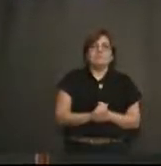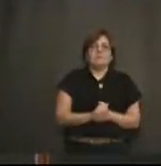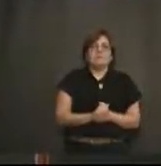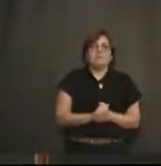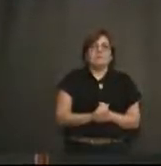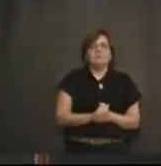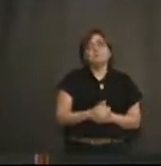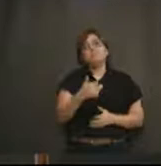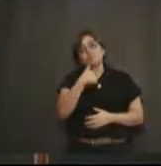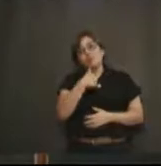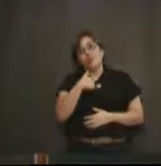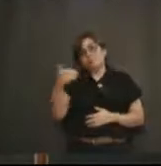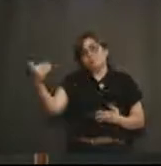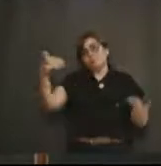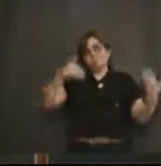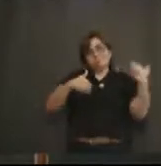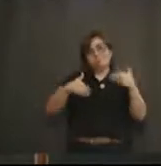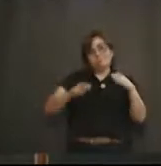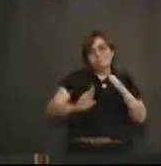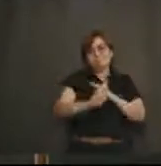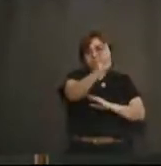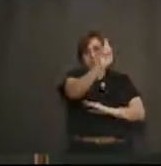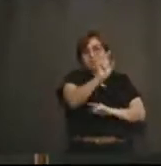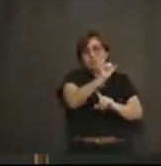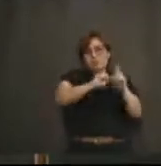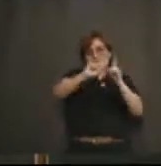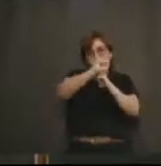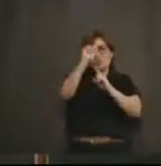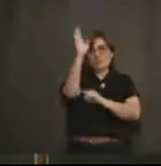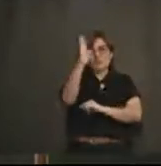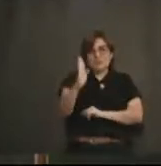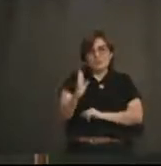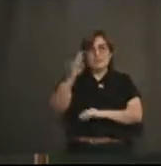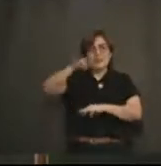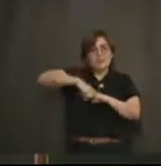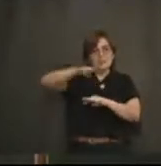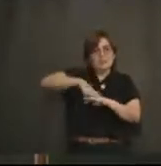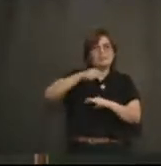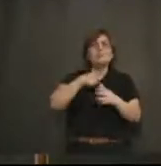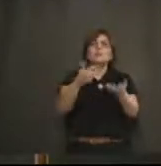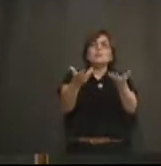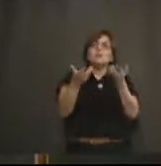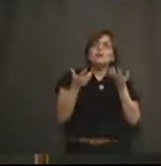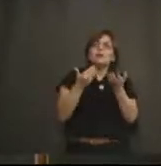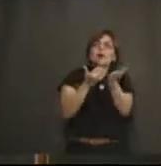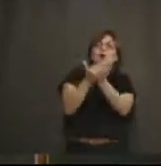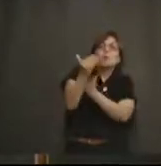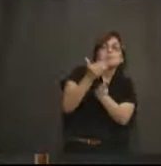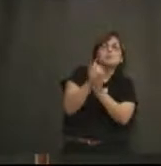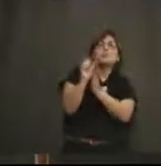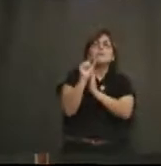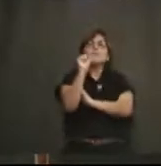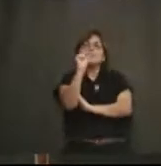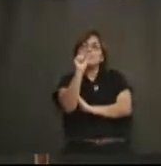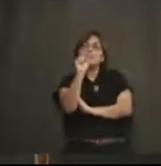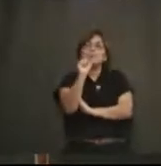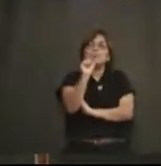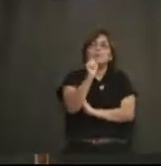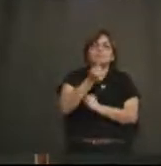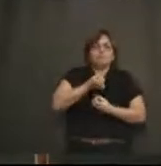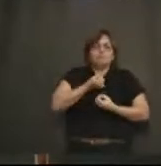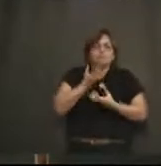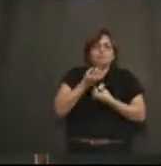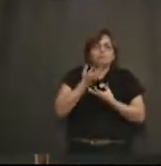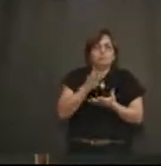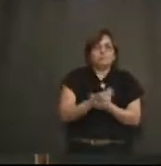Embora esteja aqui representando a Sociedade Brasileira de Matemática, eu gostaria de começar com um pequeno relato pessoal, que é o seguinte: eu